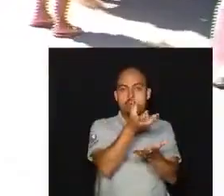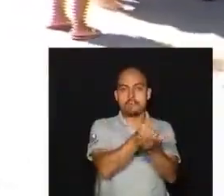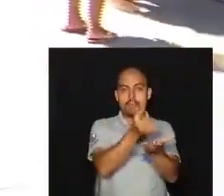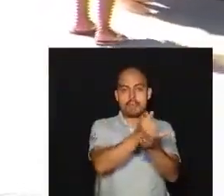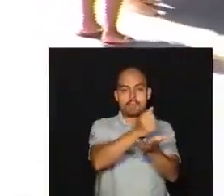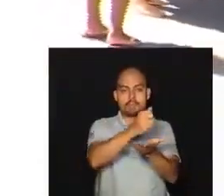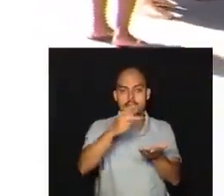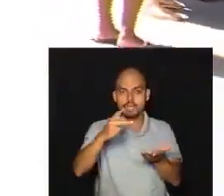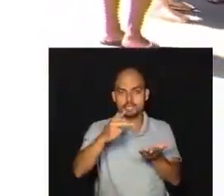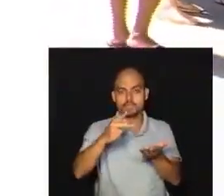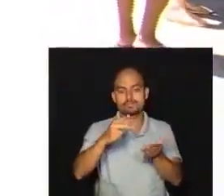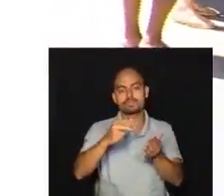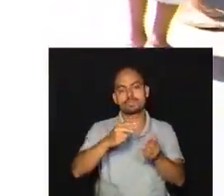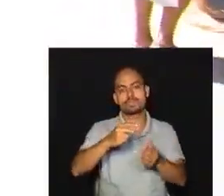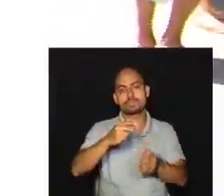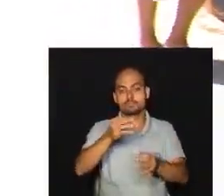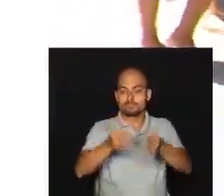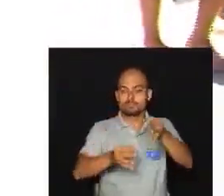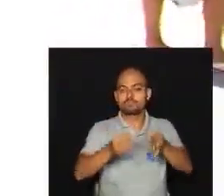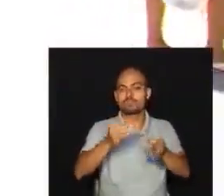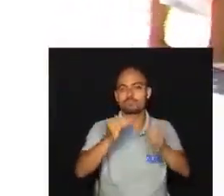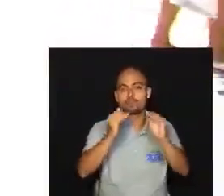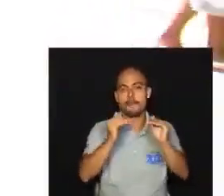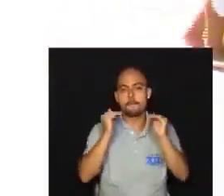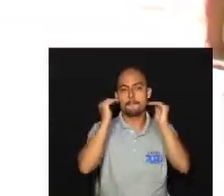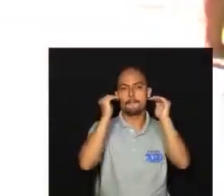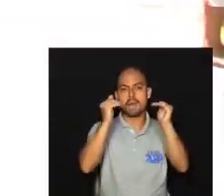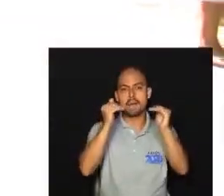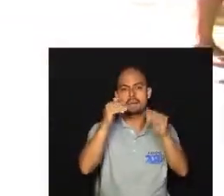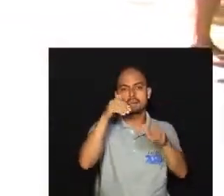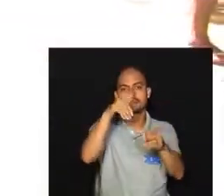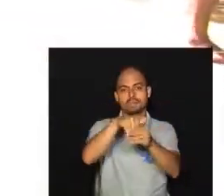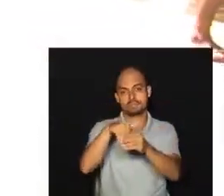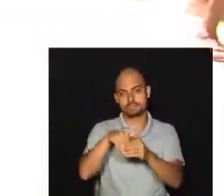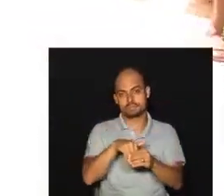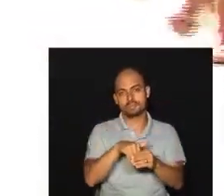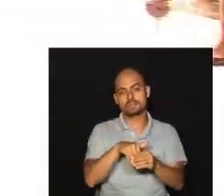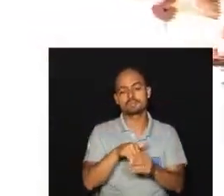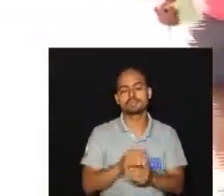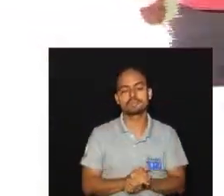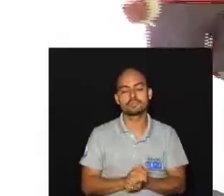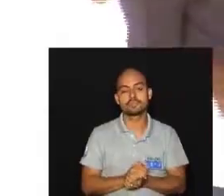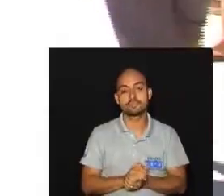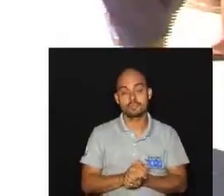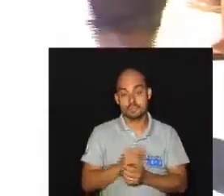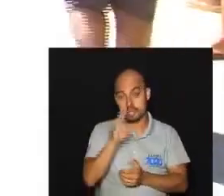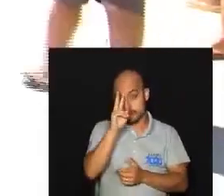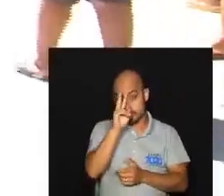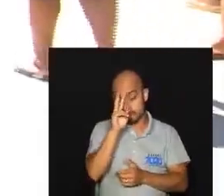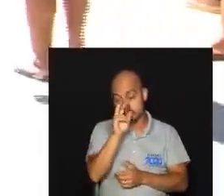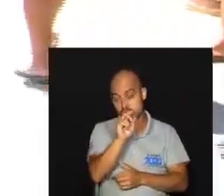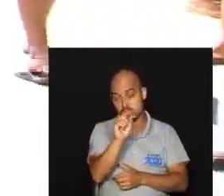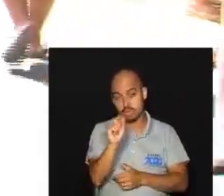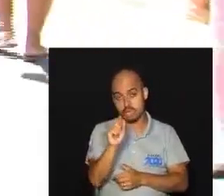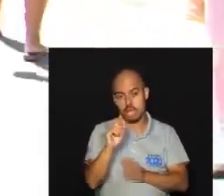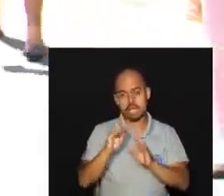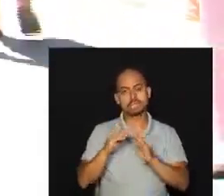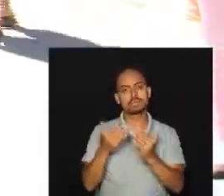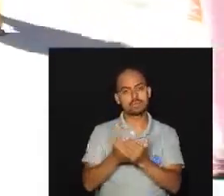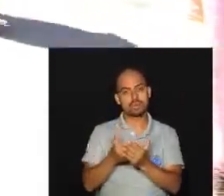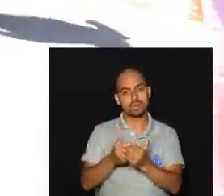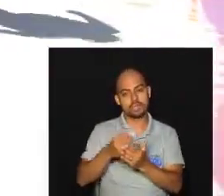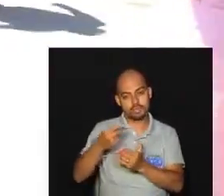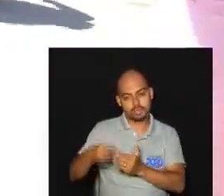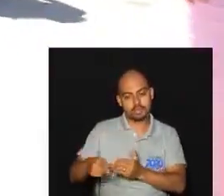do Tribunal Superior Eleitoral. E aqui, lembrando que também a gente tem, além dessa escola, uma grande escola que